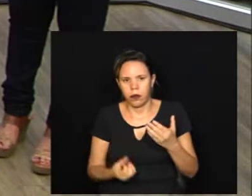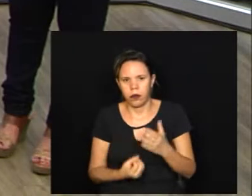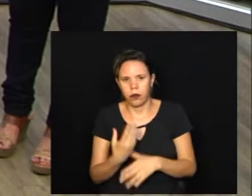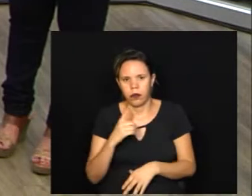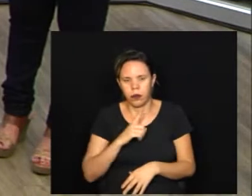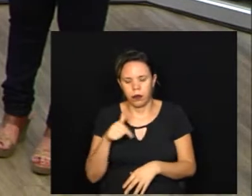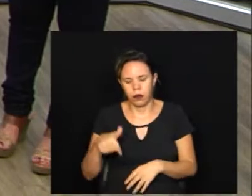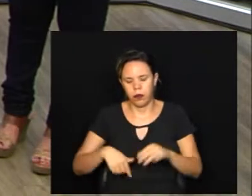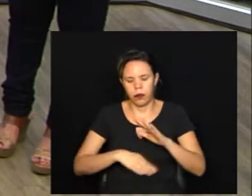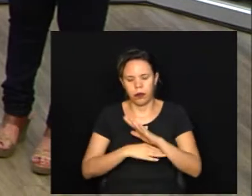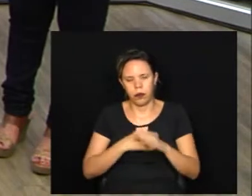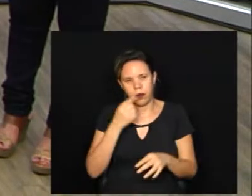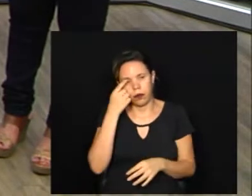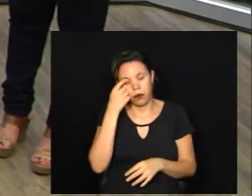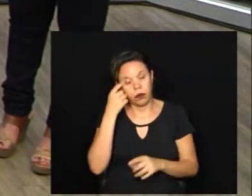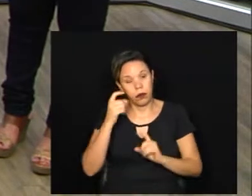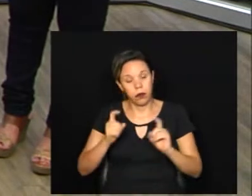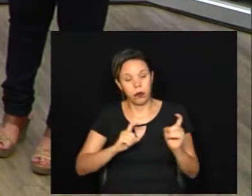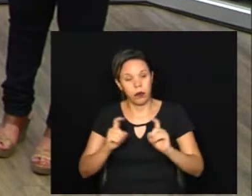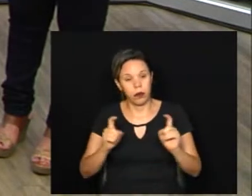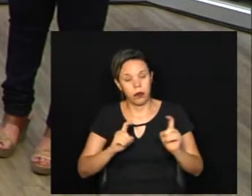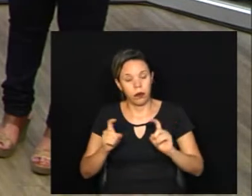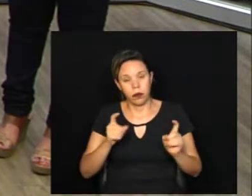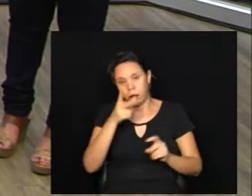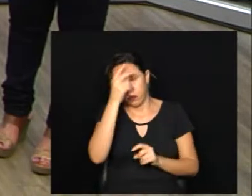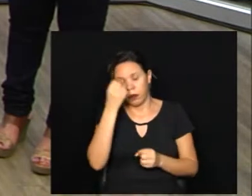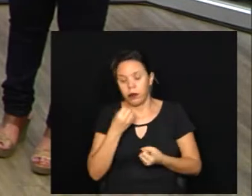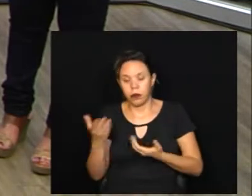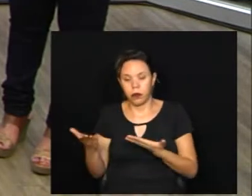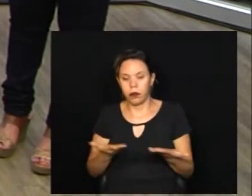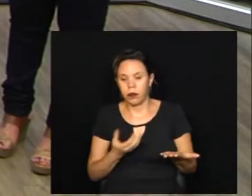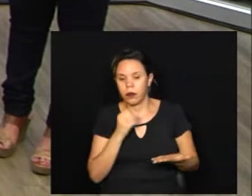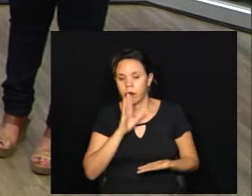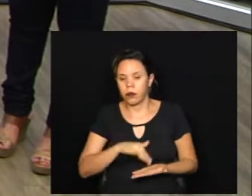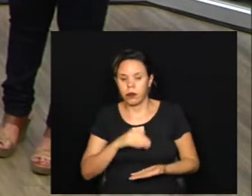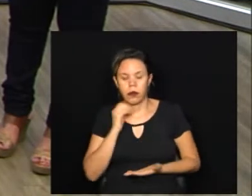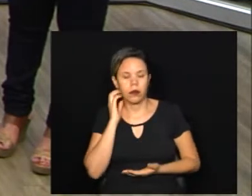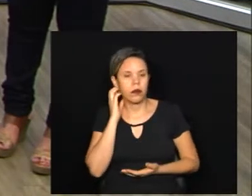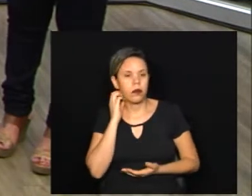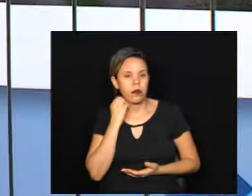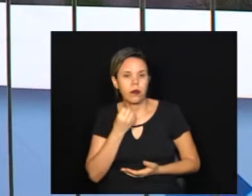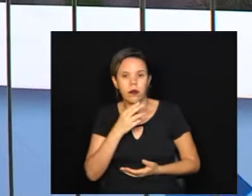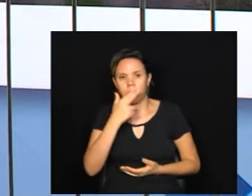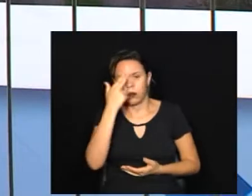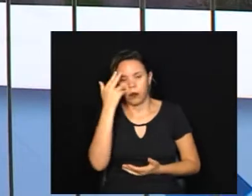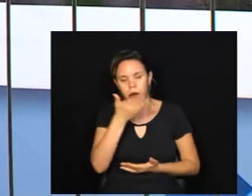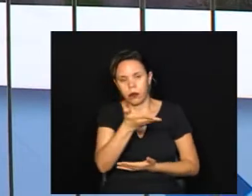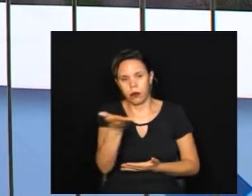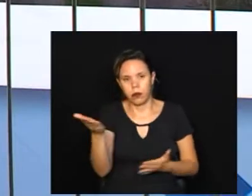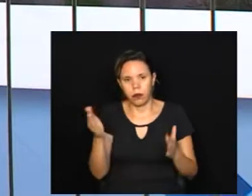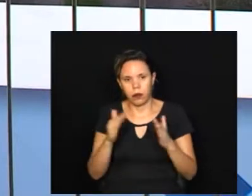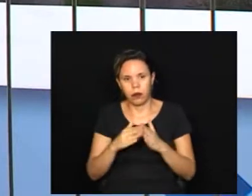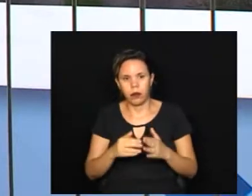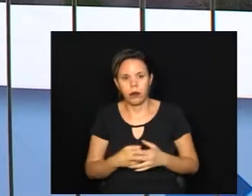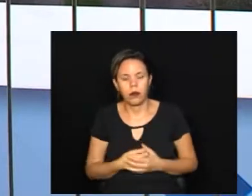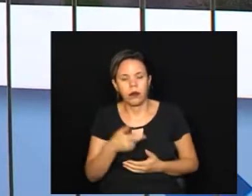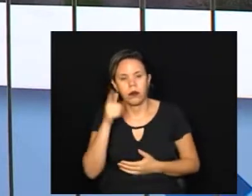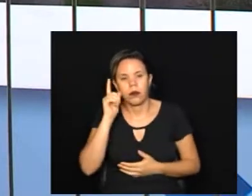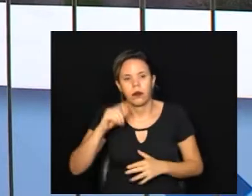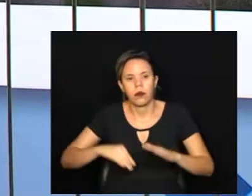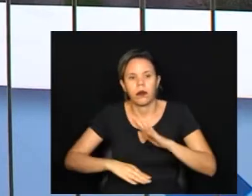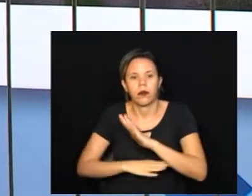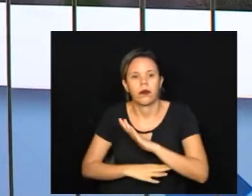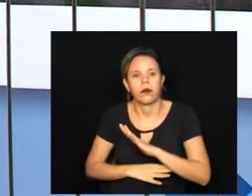tivemos aqui na Câmara, como uma audiência pública. Seja bem-vindo e boa tarde. Boa tarde, Gabriel. Boa tarde a você de casa. E ontem a